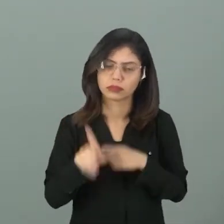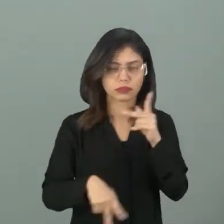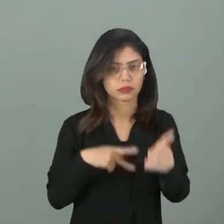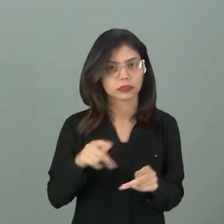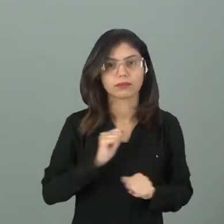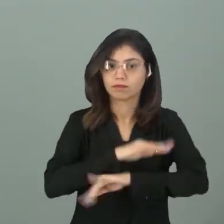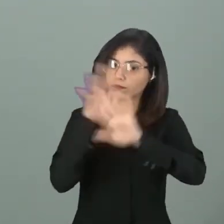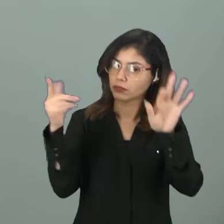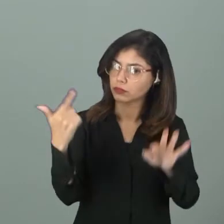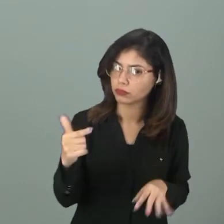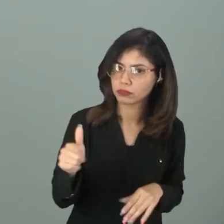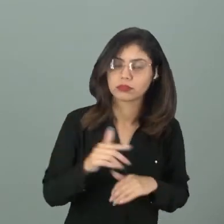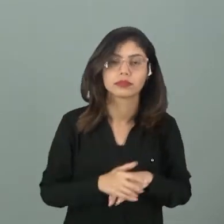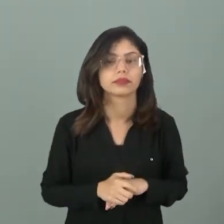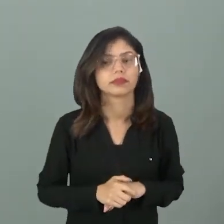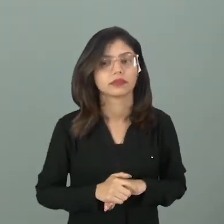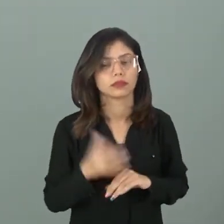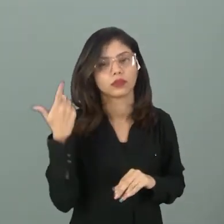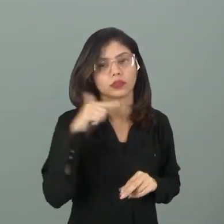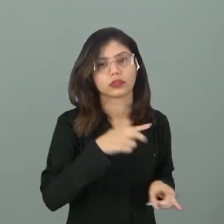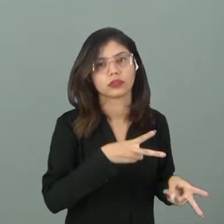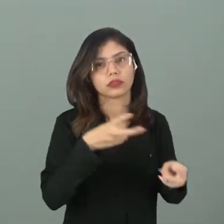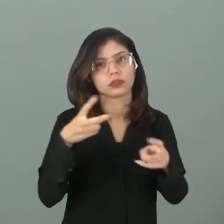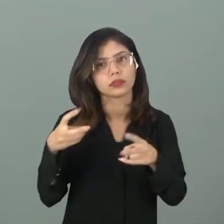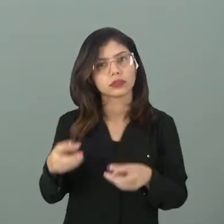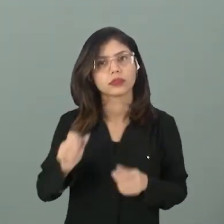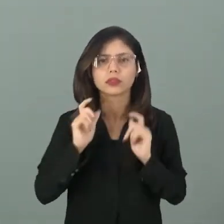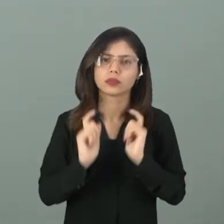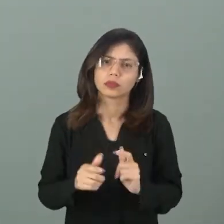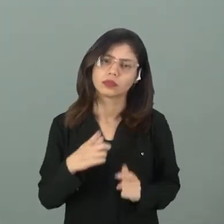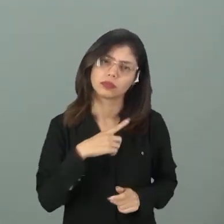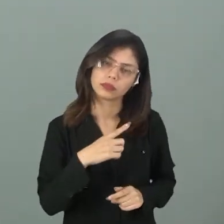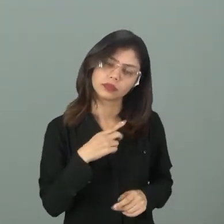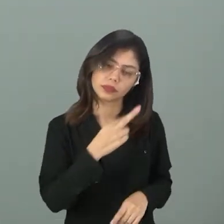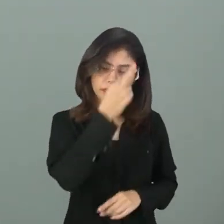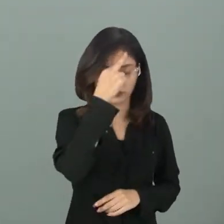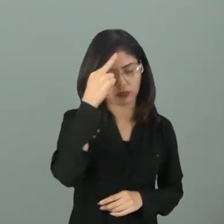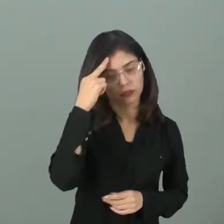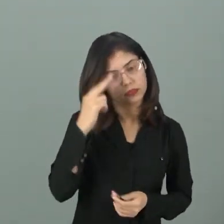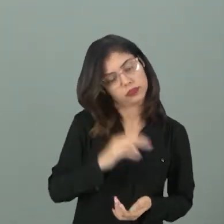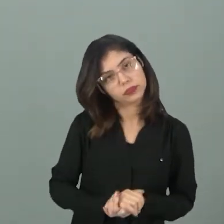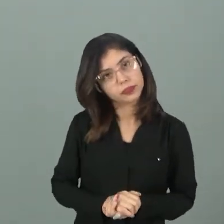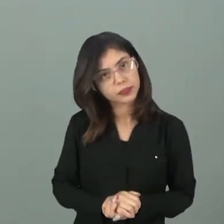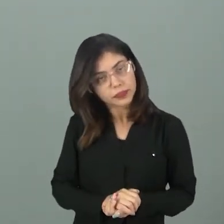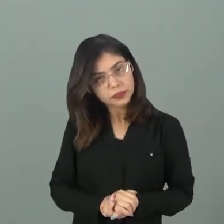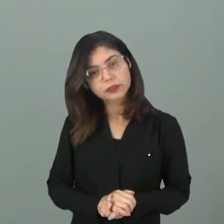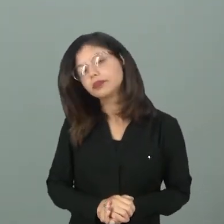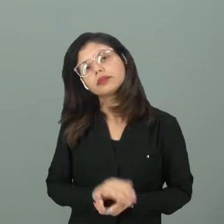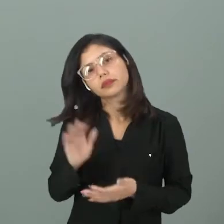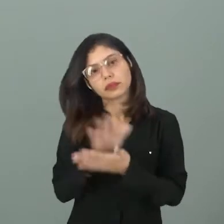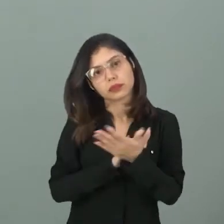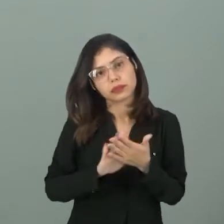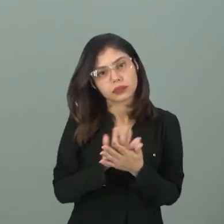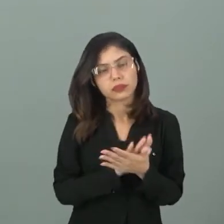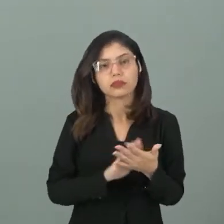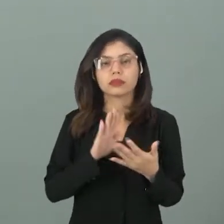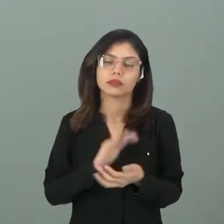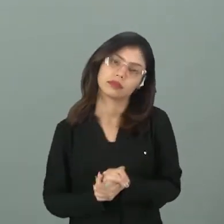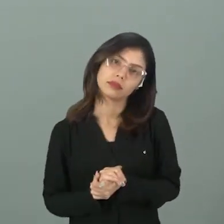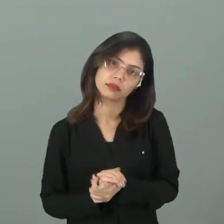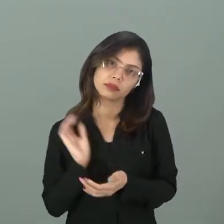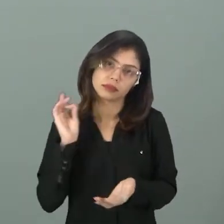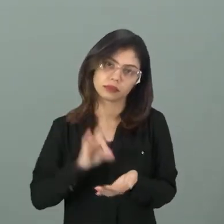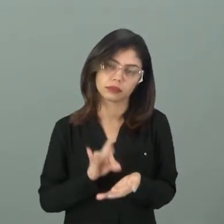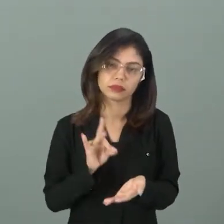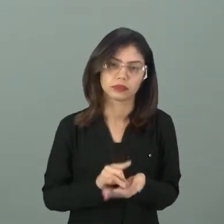não fica claro, né? Eu não consigo perceber onde está acontecendo a história. Então, estão sendo narrados alguns fatos, mas no